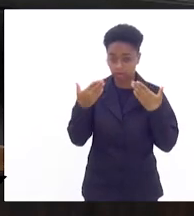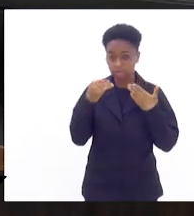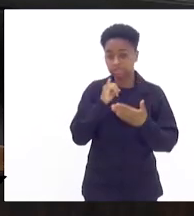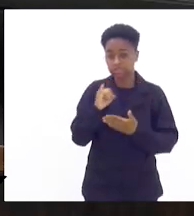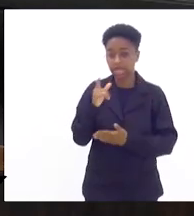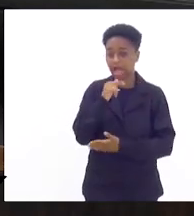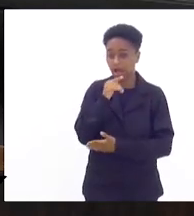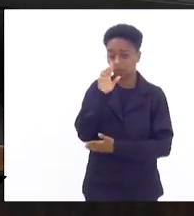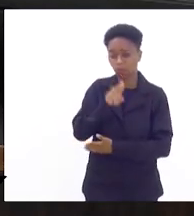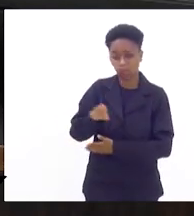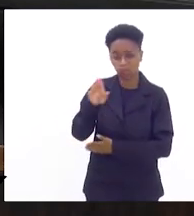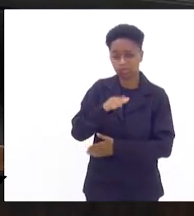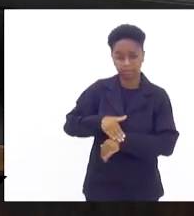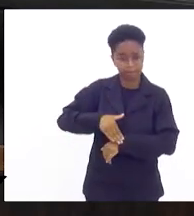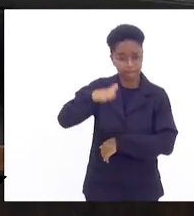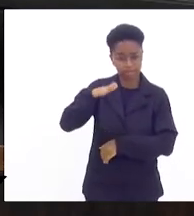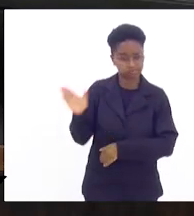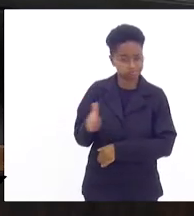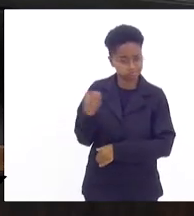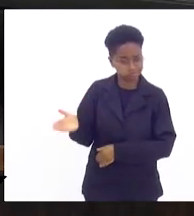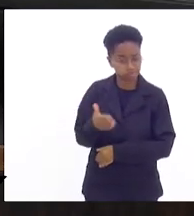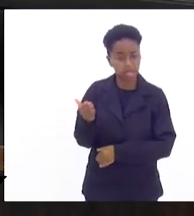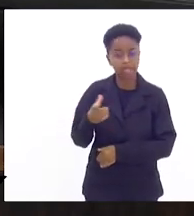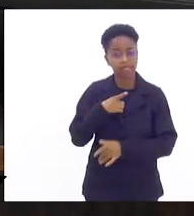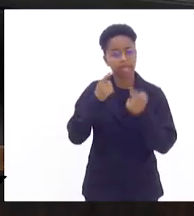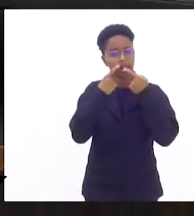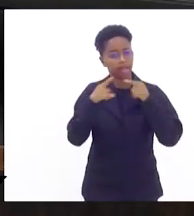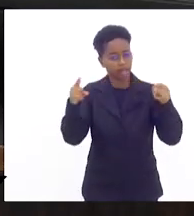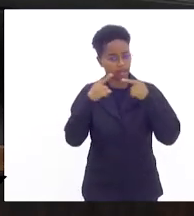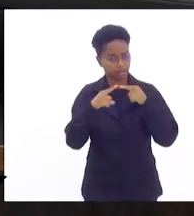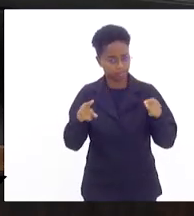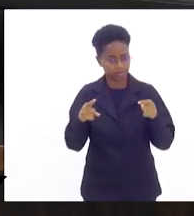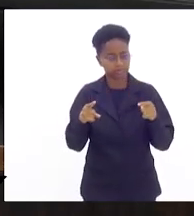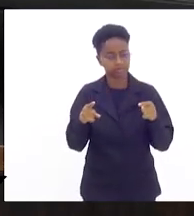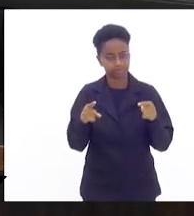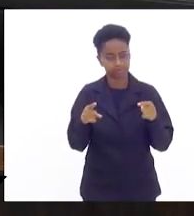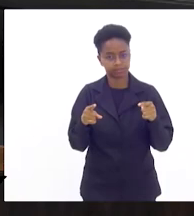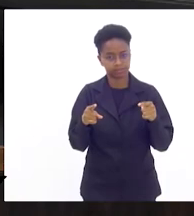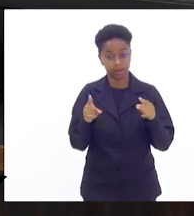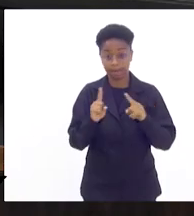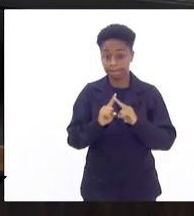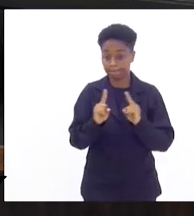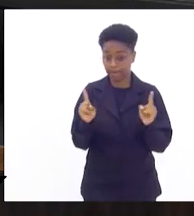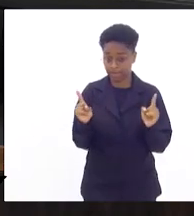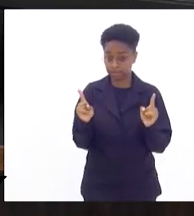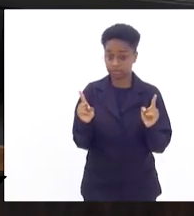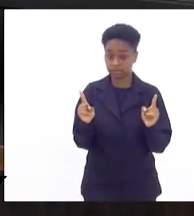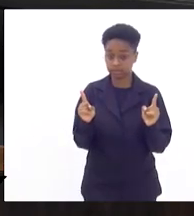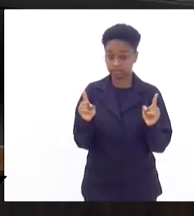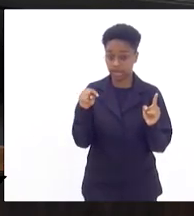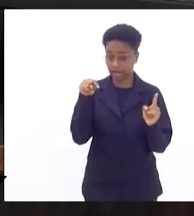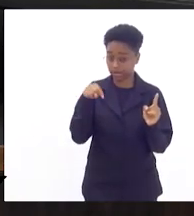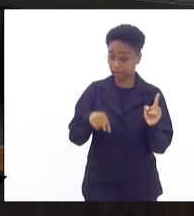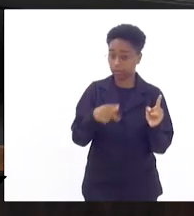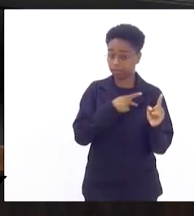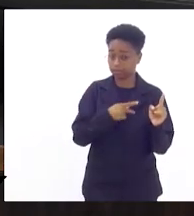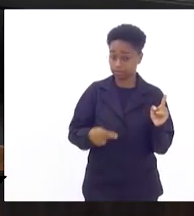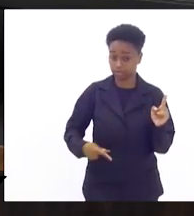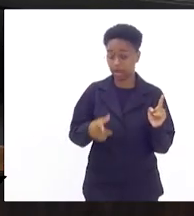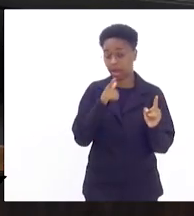a gente tinha muita reclamação. Mas, e aqui, presidente da Águas do Rio Bianchini,